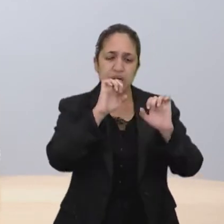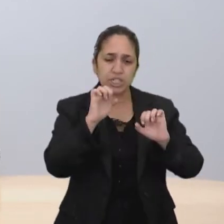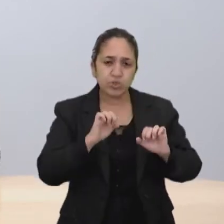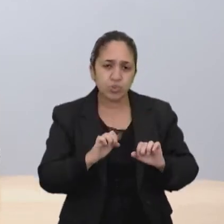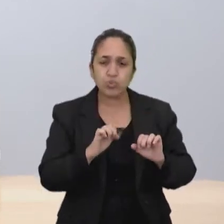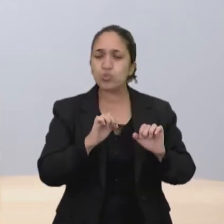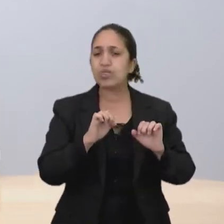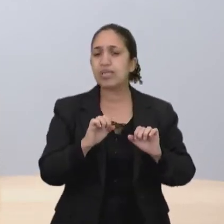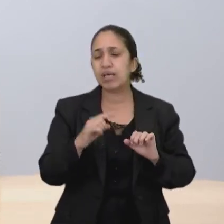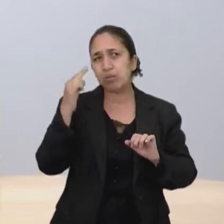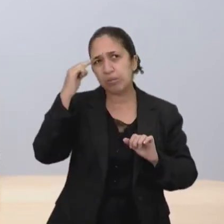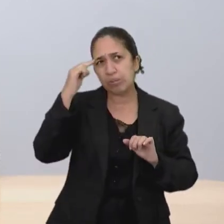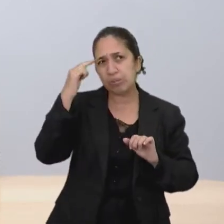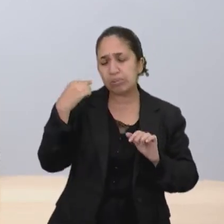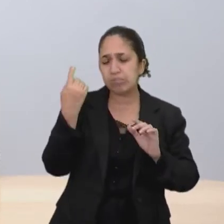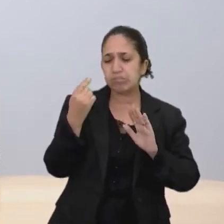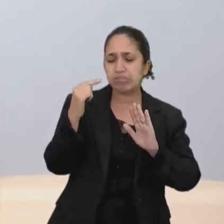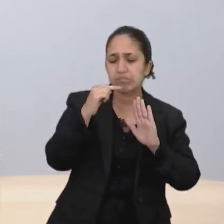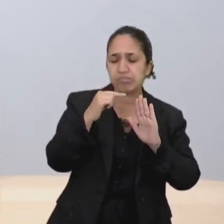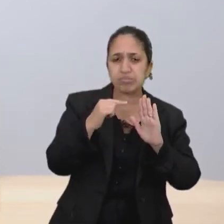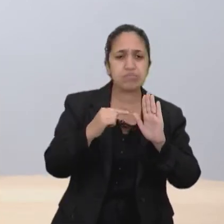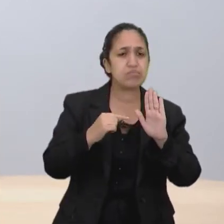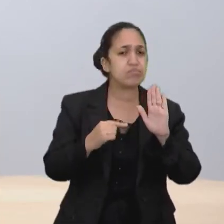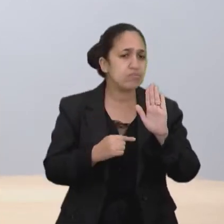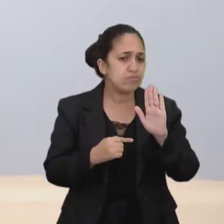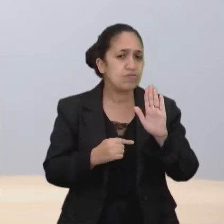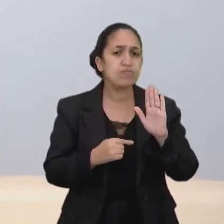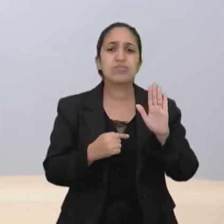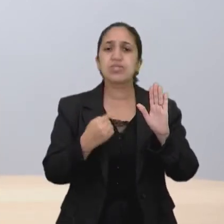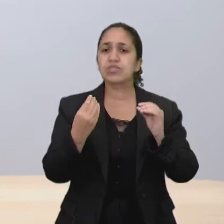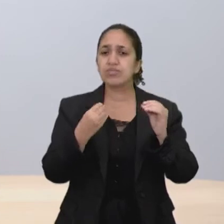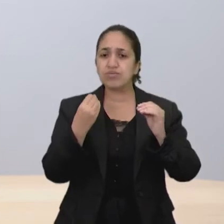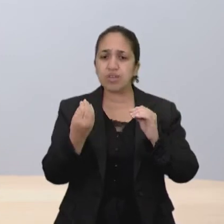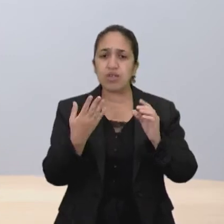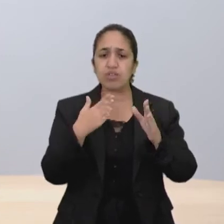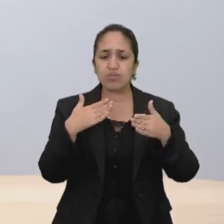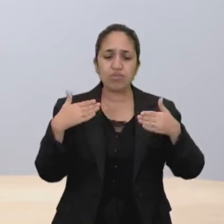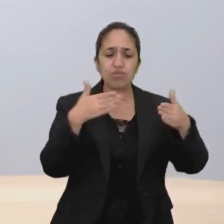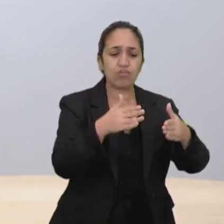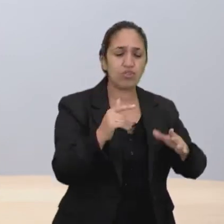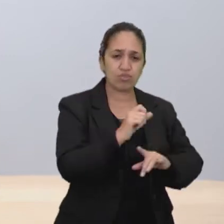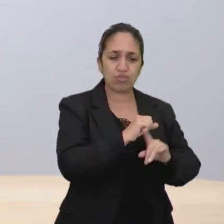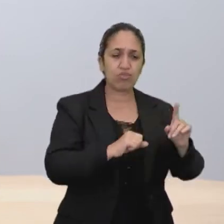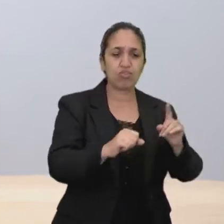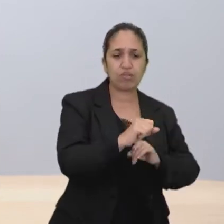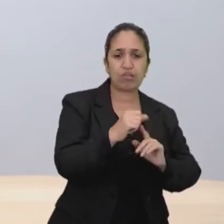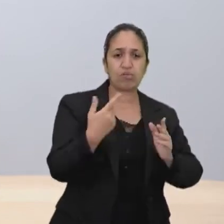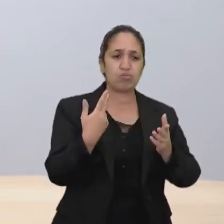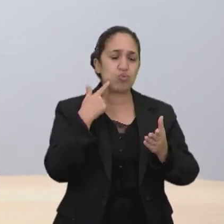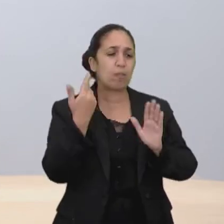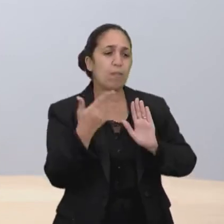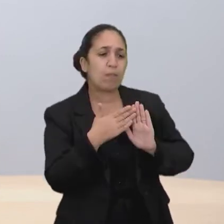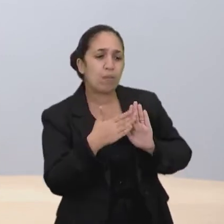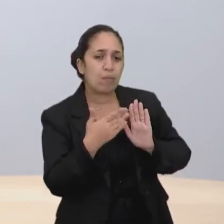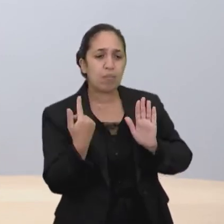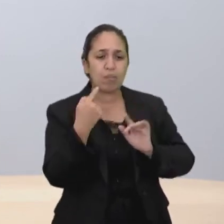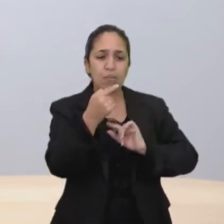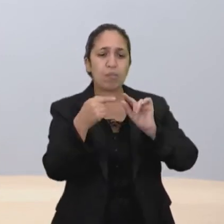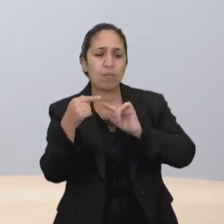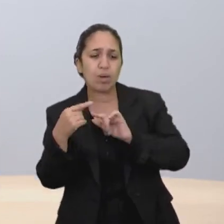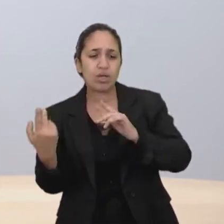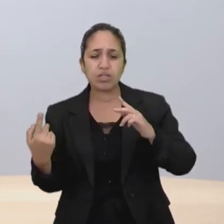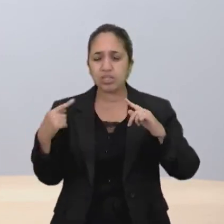sintática, A gente tem que pensar também em questões de função social do texto, dos propósitos, da